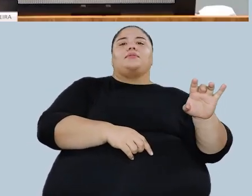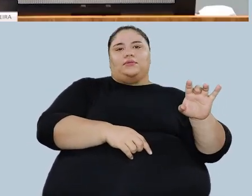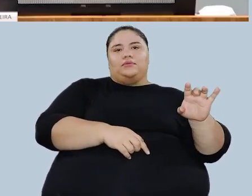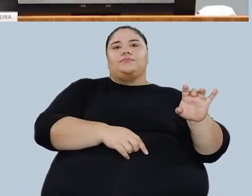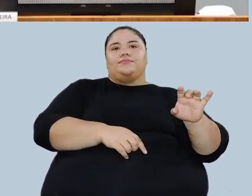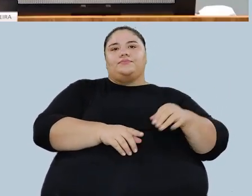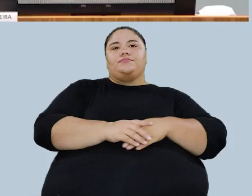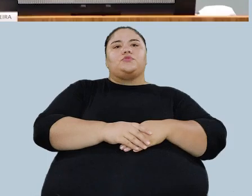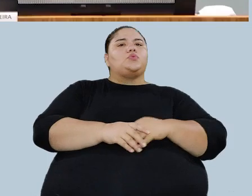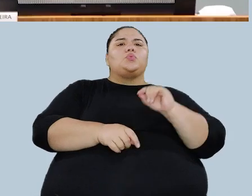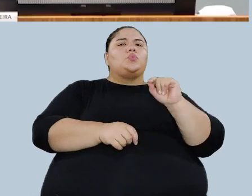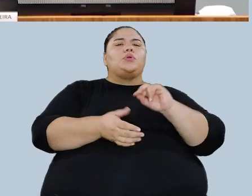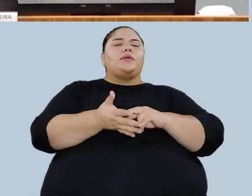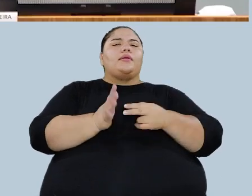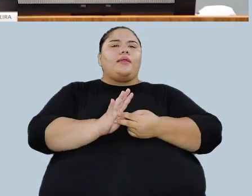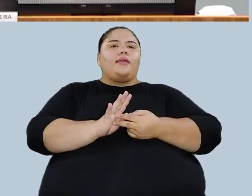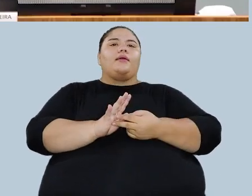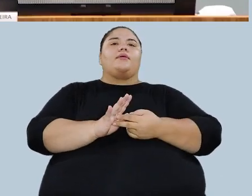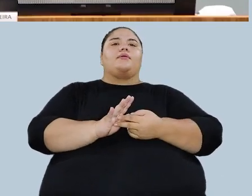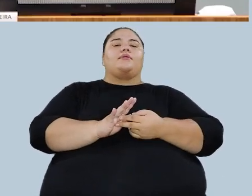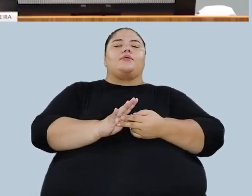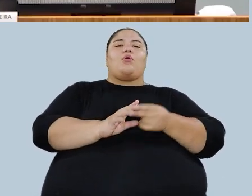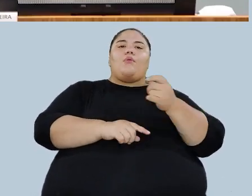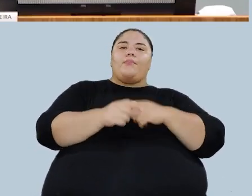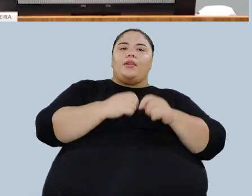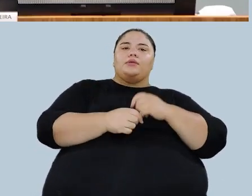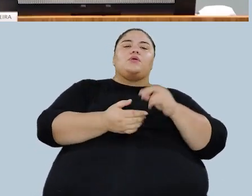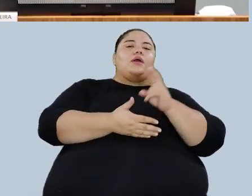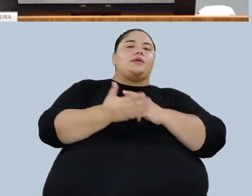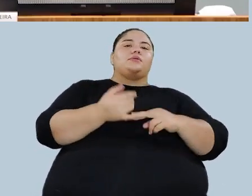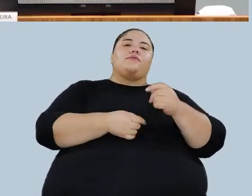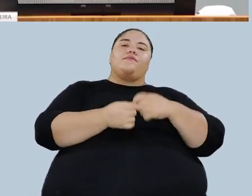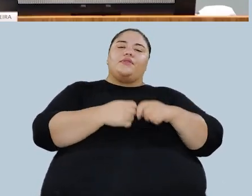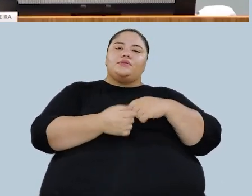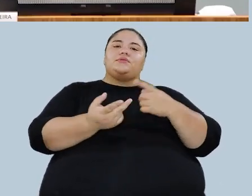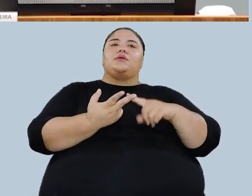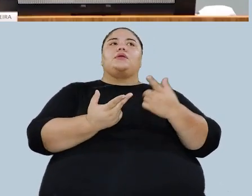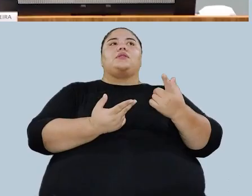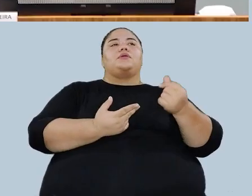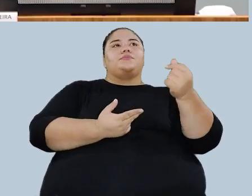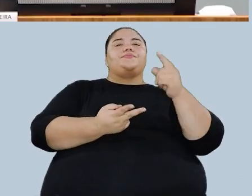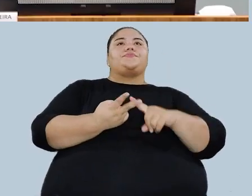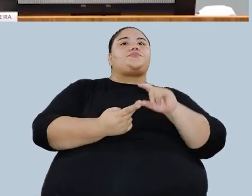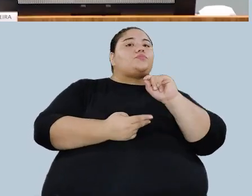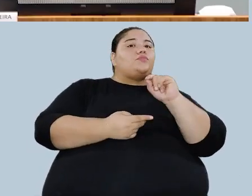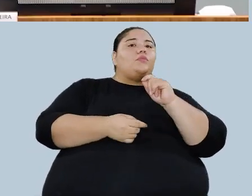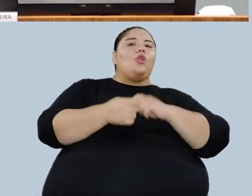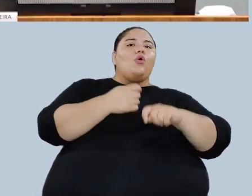caso, né, o que era operação de receita financeira, o que era operação de receita